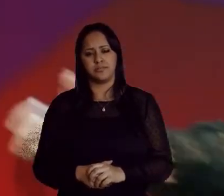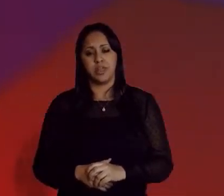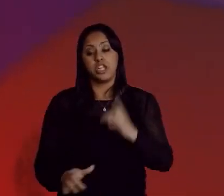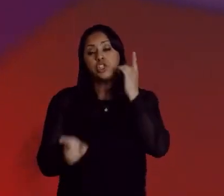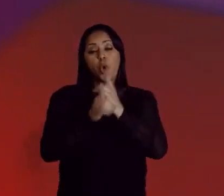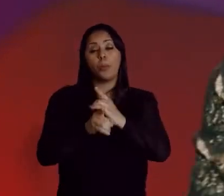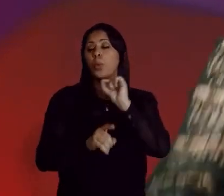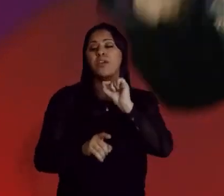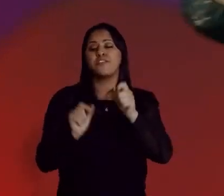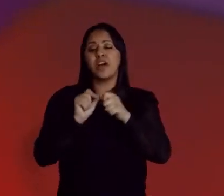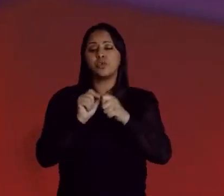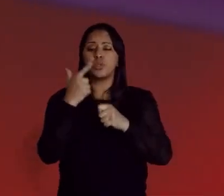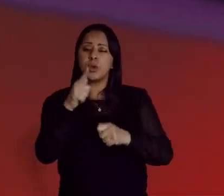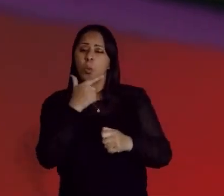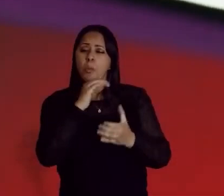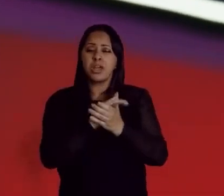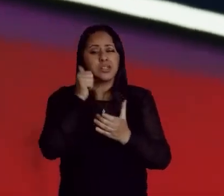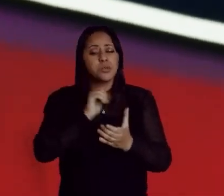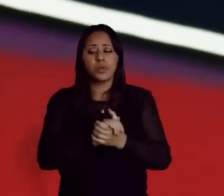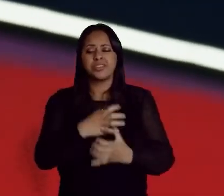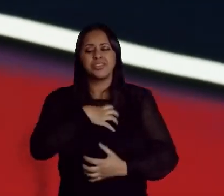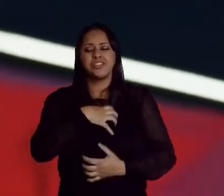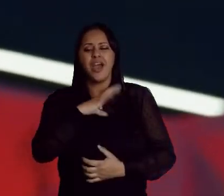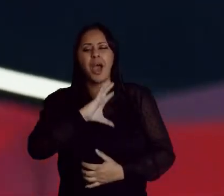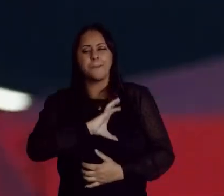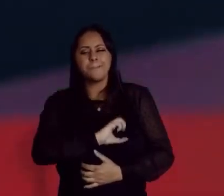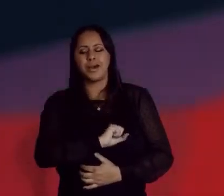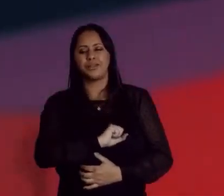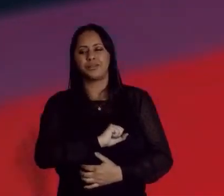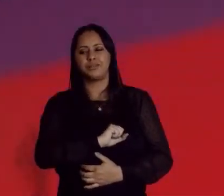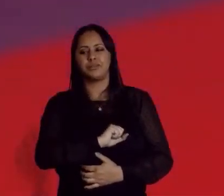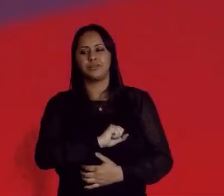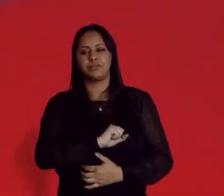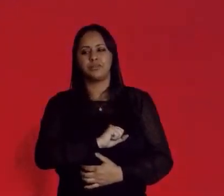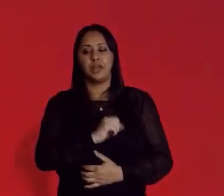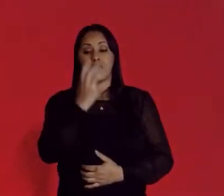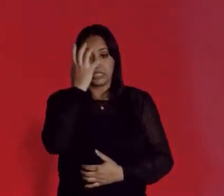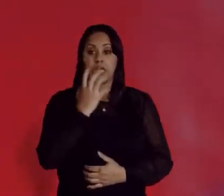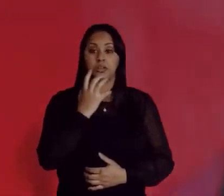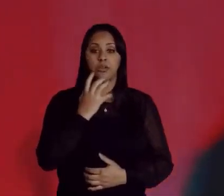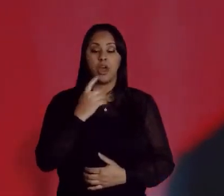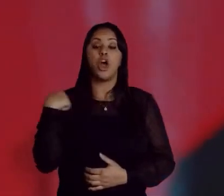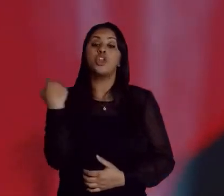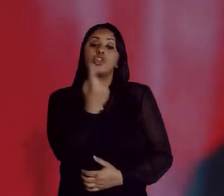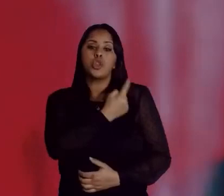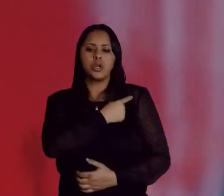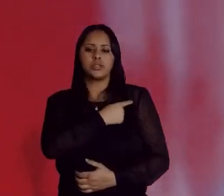Descobre aquilo que ele se sente amado, que ele se sente querido. Deixa eu dizer algo muito sério para você. Nós